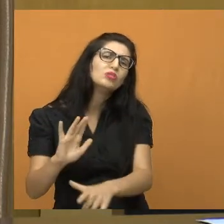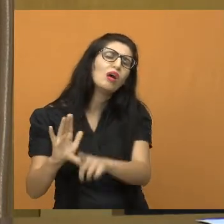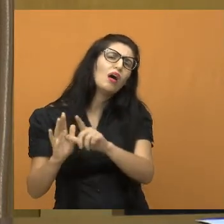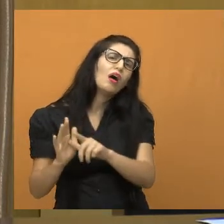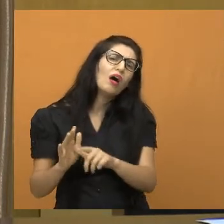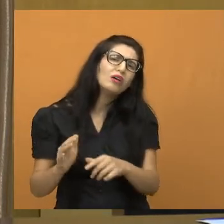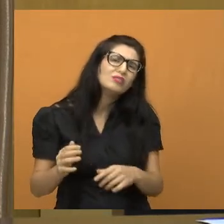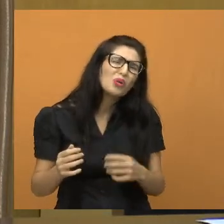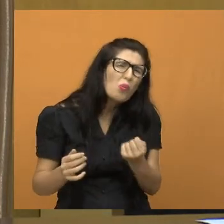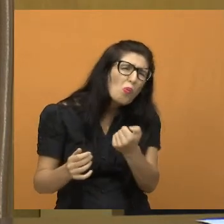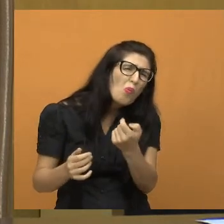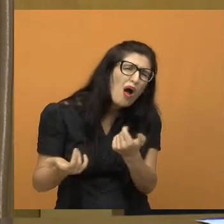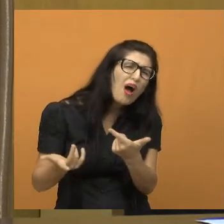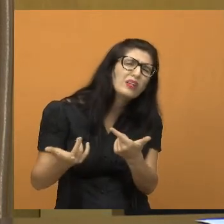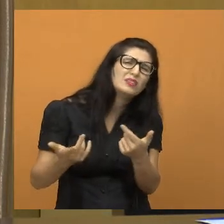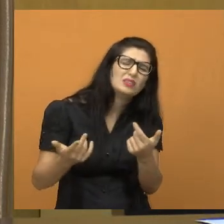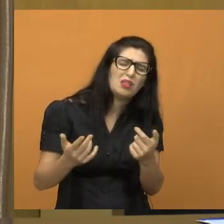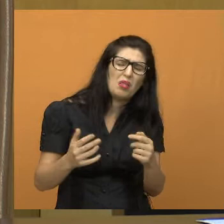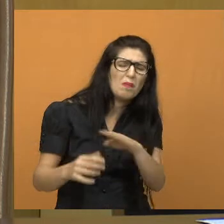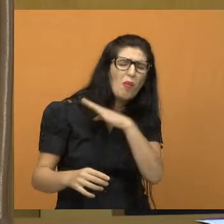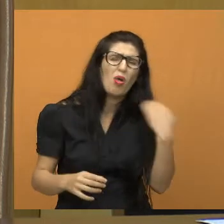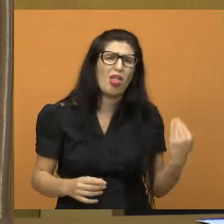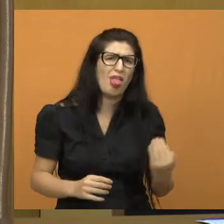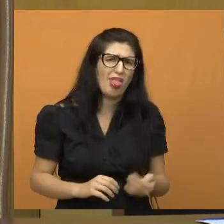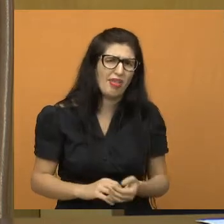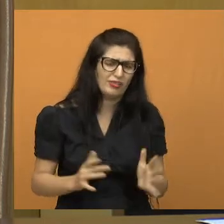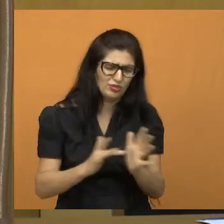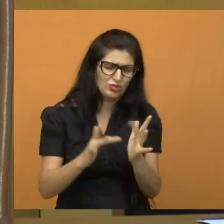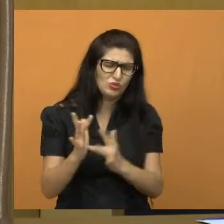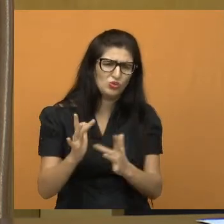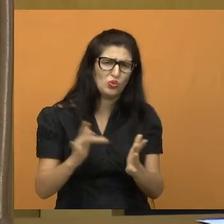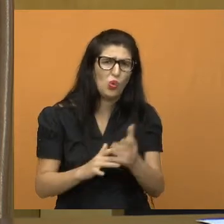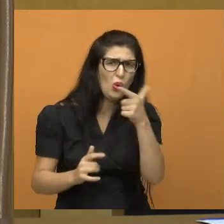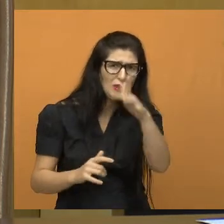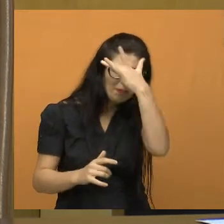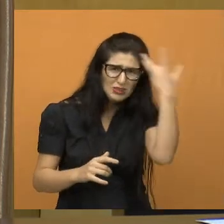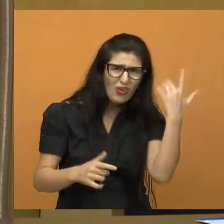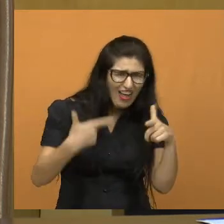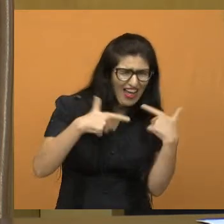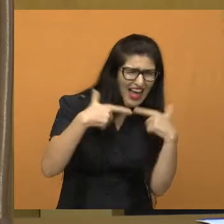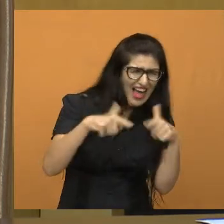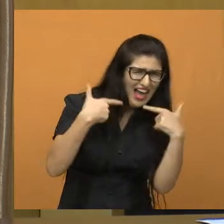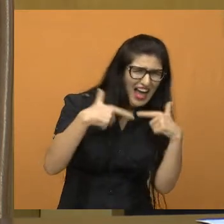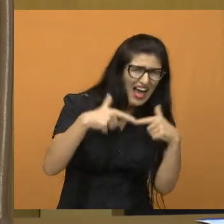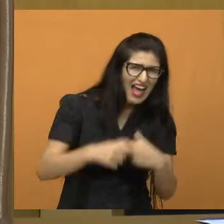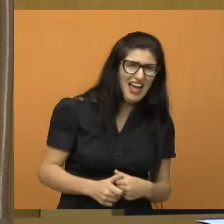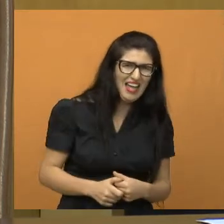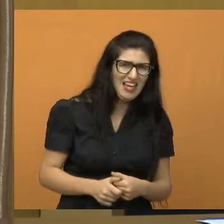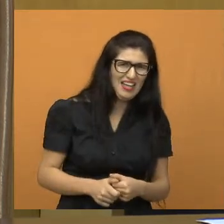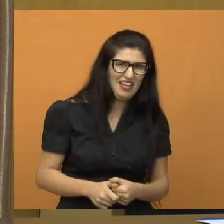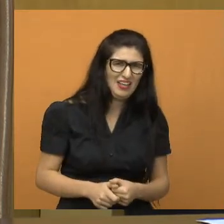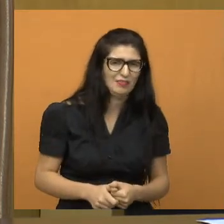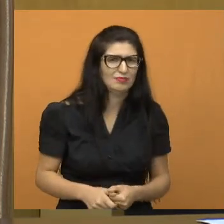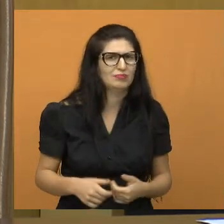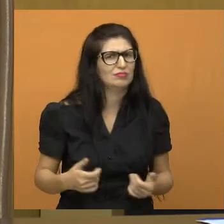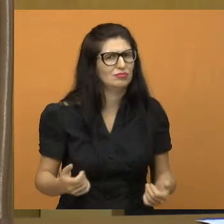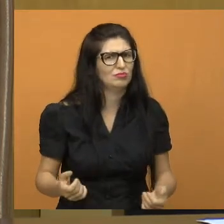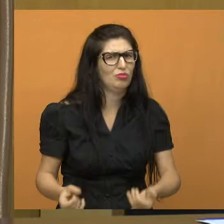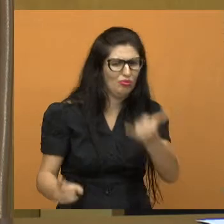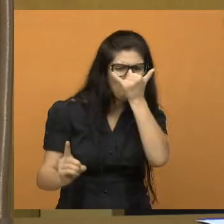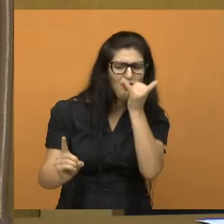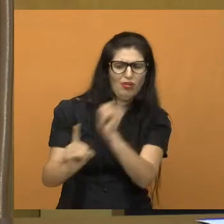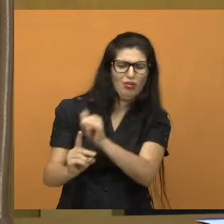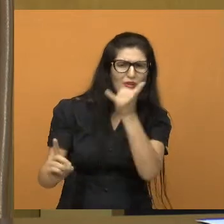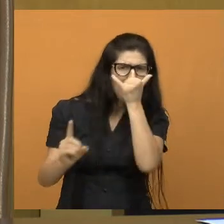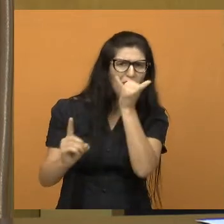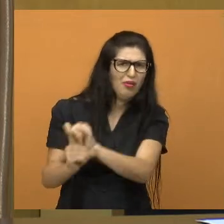Olhando aquele povo que ainda o zombava. Ele falou o quê? Pai, perdoa, porque